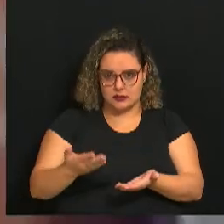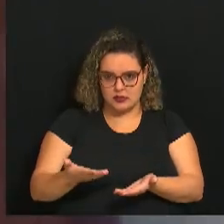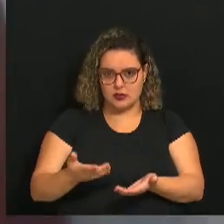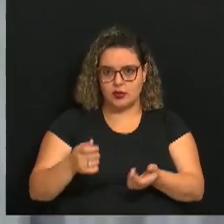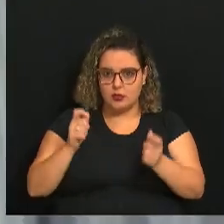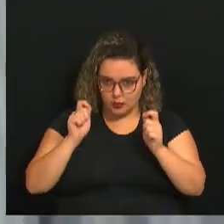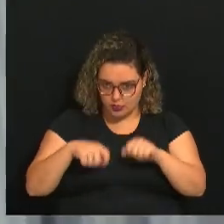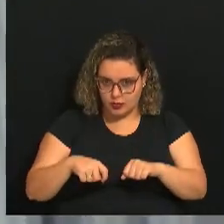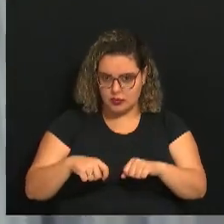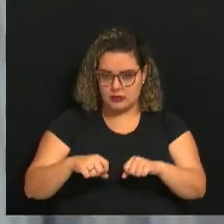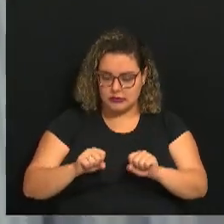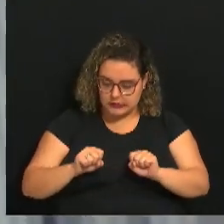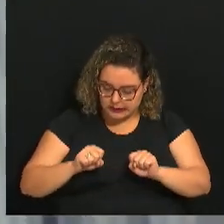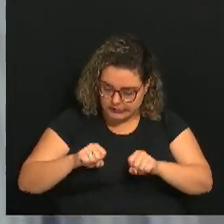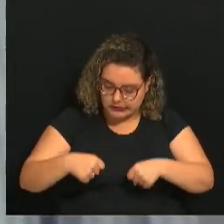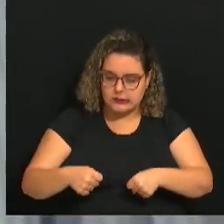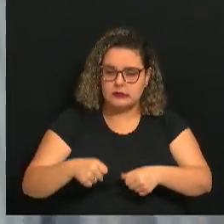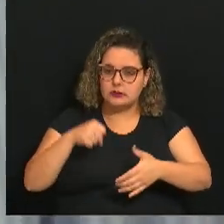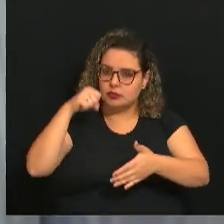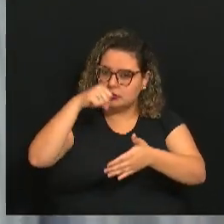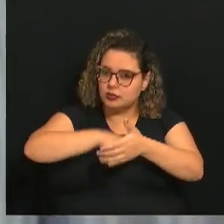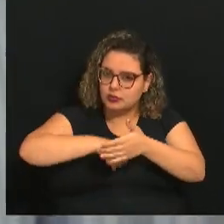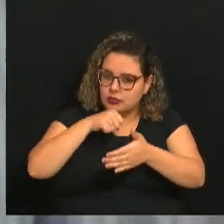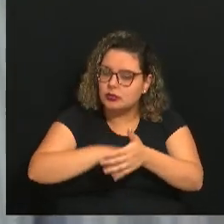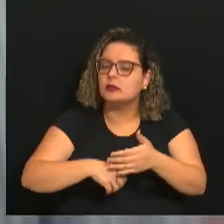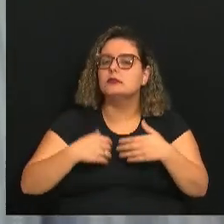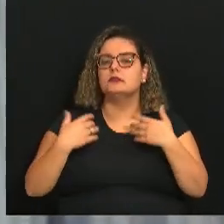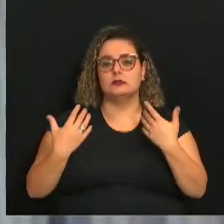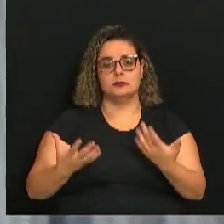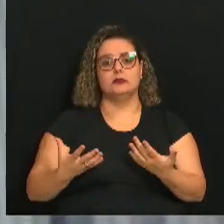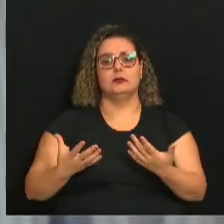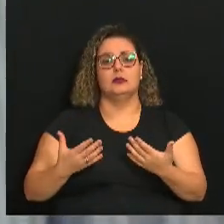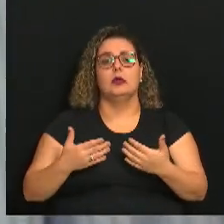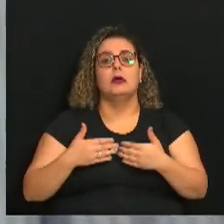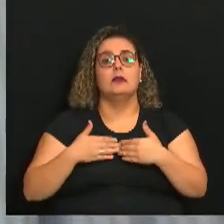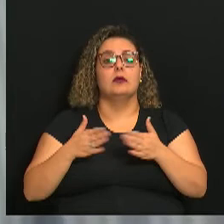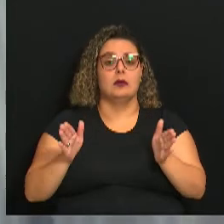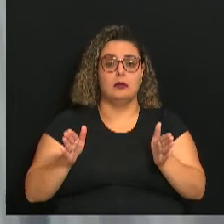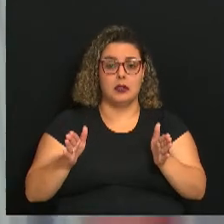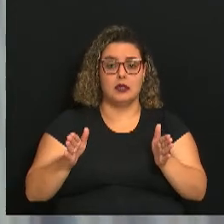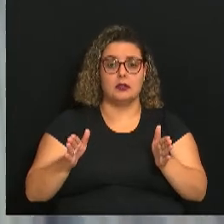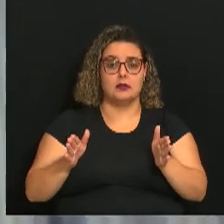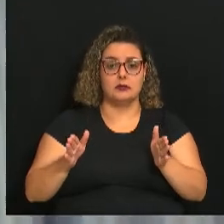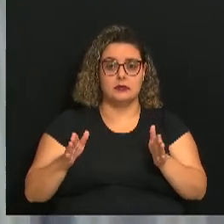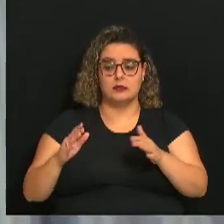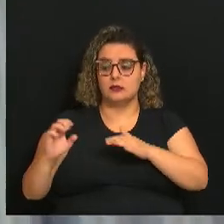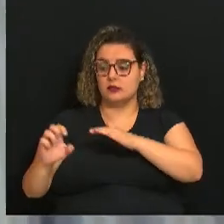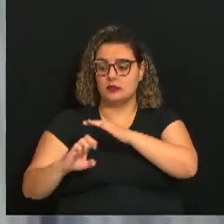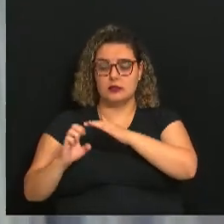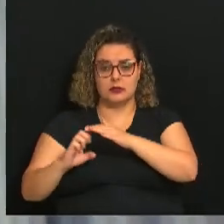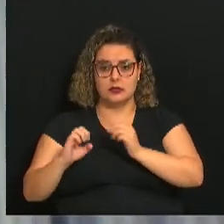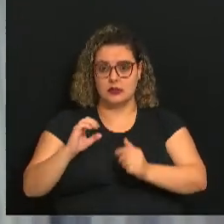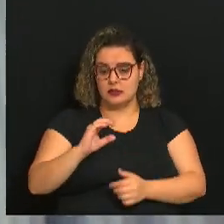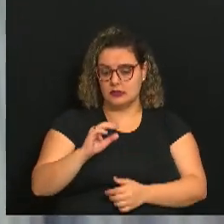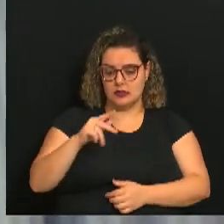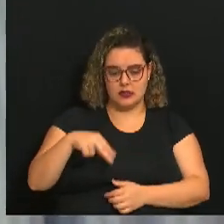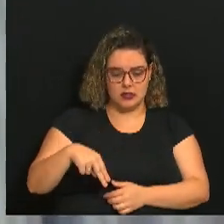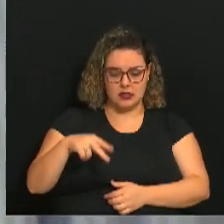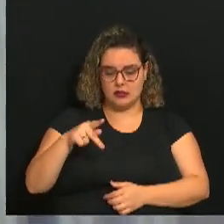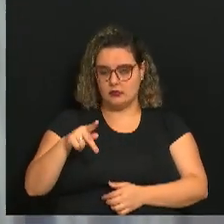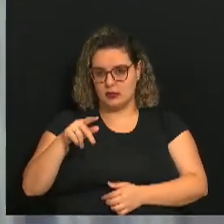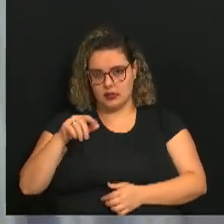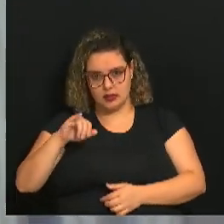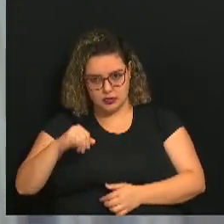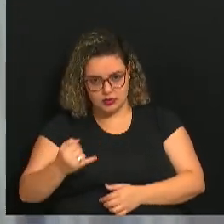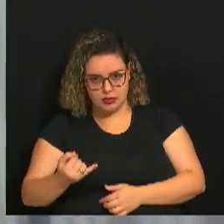uma energia com isso, porque enquanto ficar aberto, a possibilidade desses CNPJs que são criados